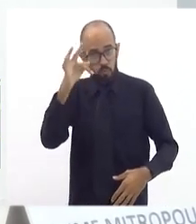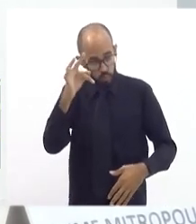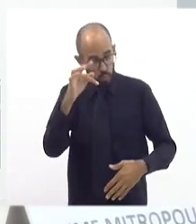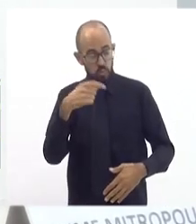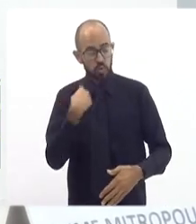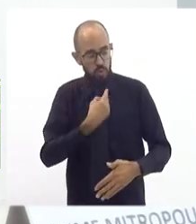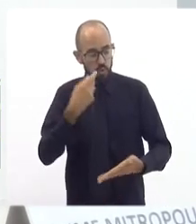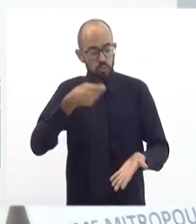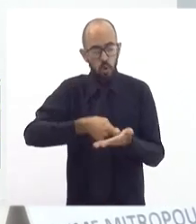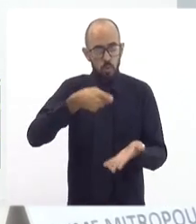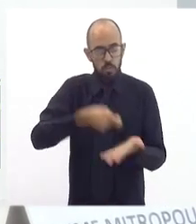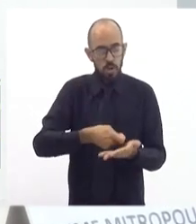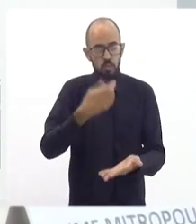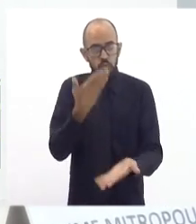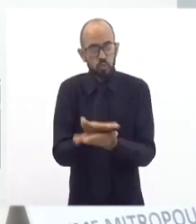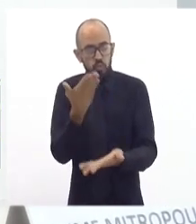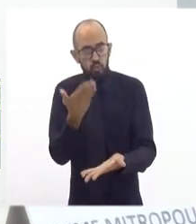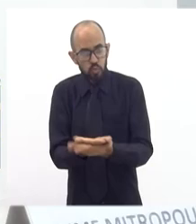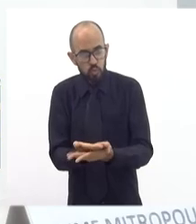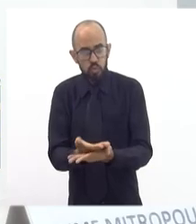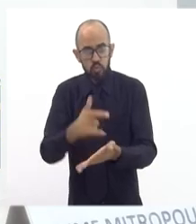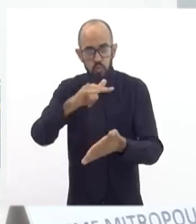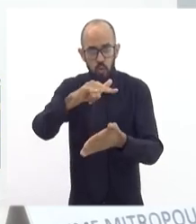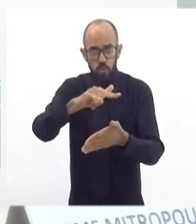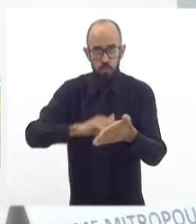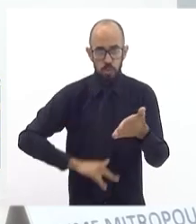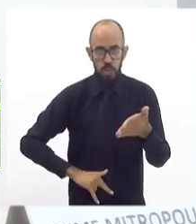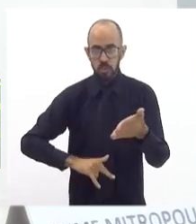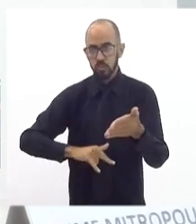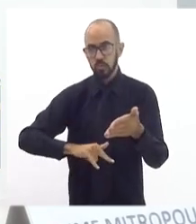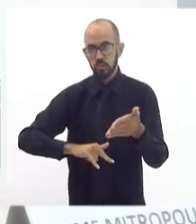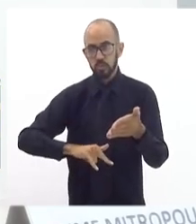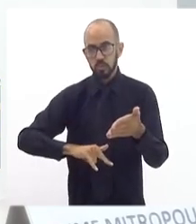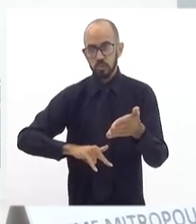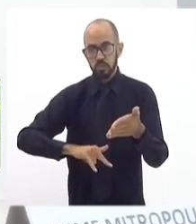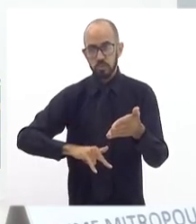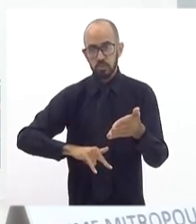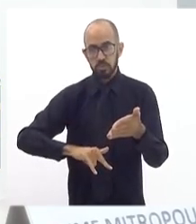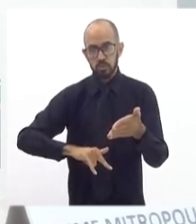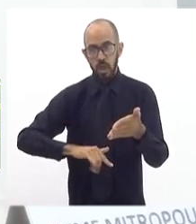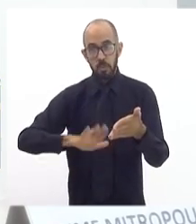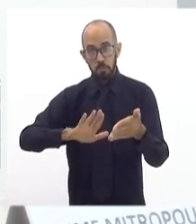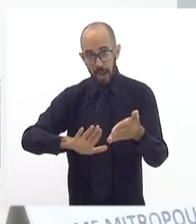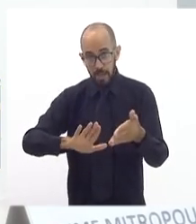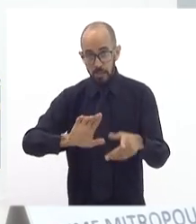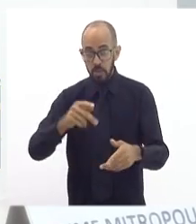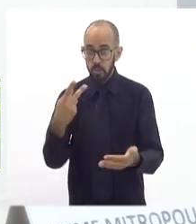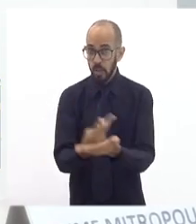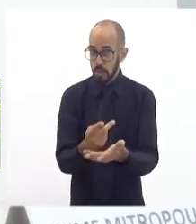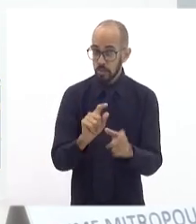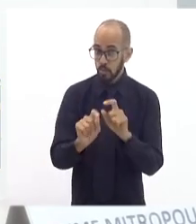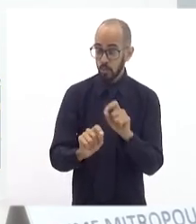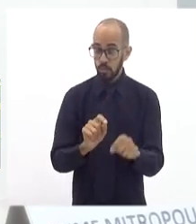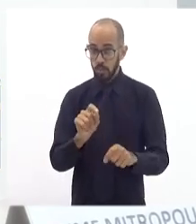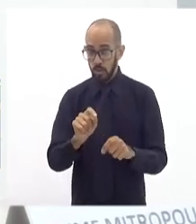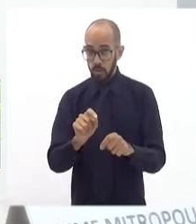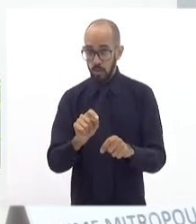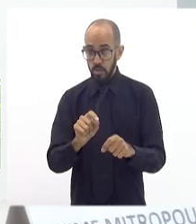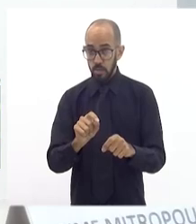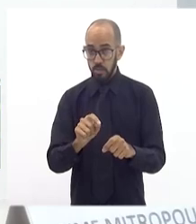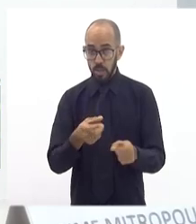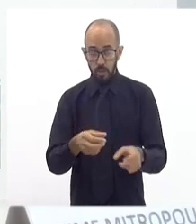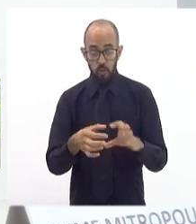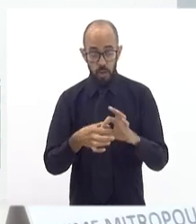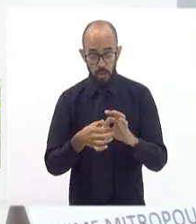tudos Estamos cobrando documentos vamos fazer isso vou fazer aqui o fato é o seguinte já foi